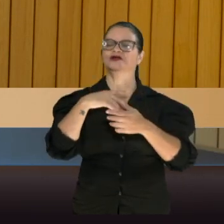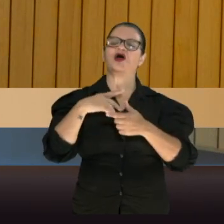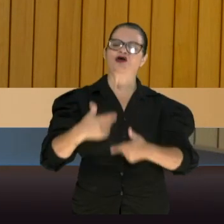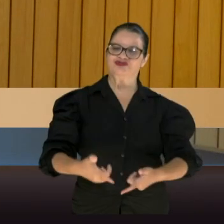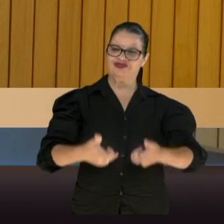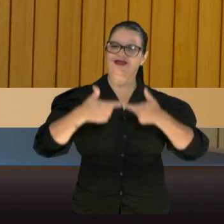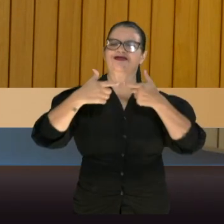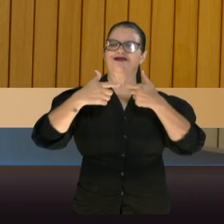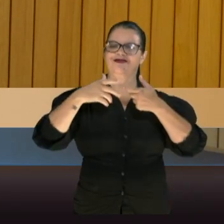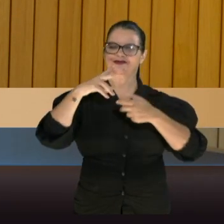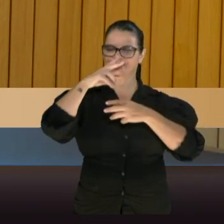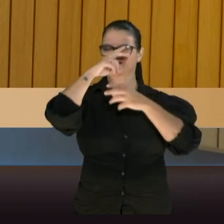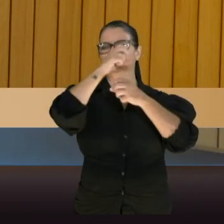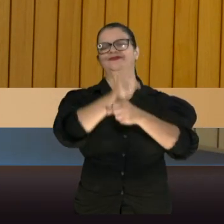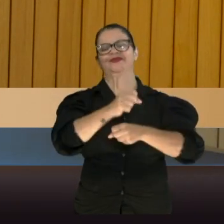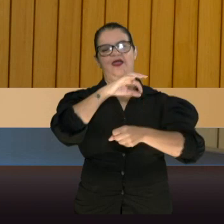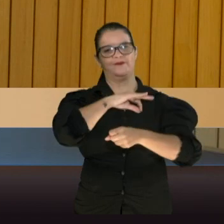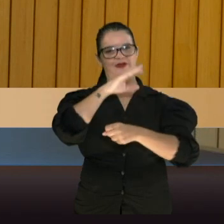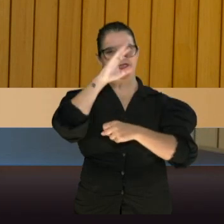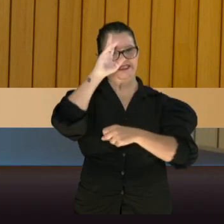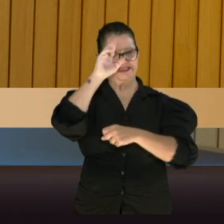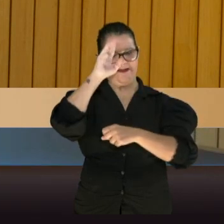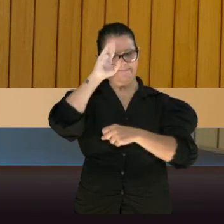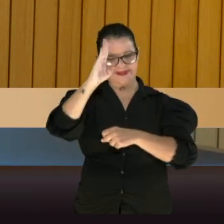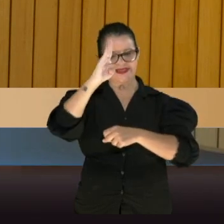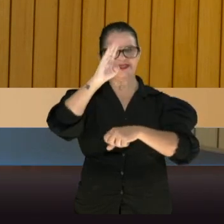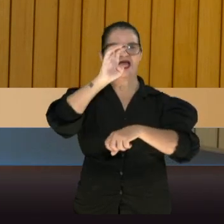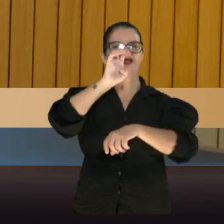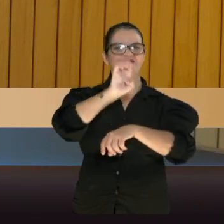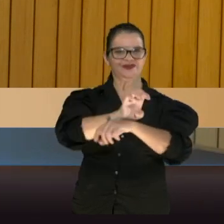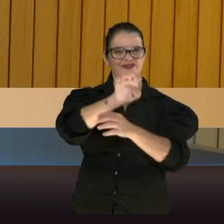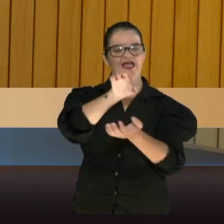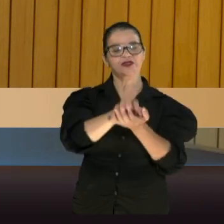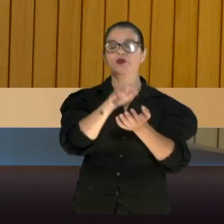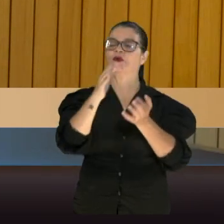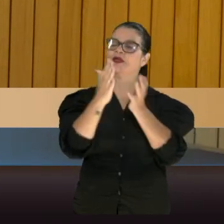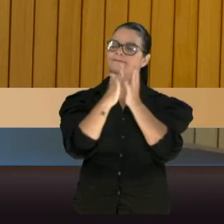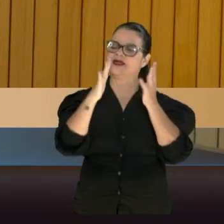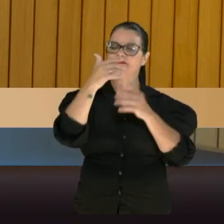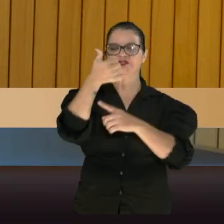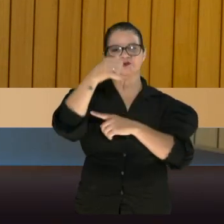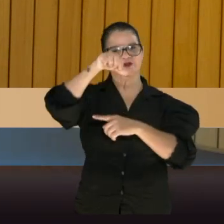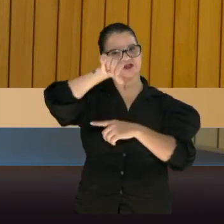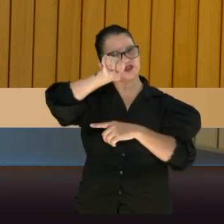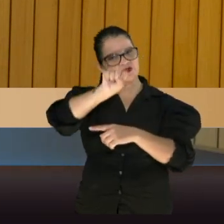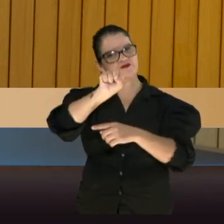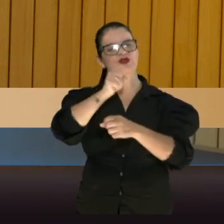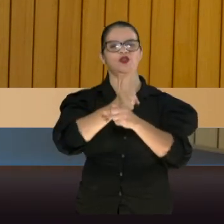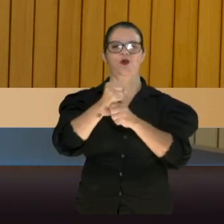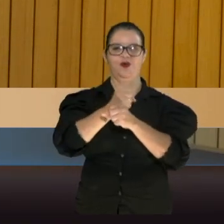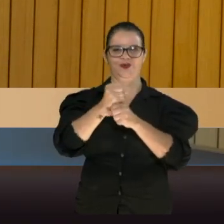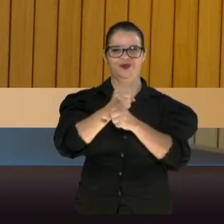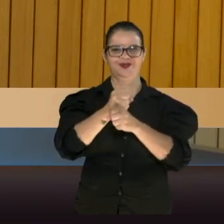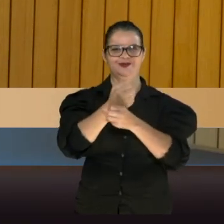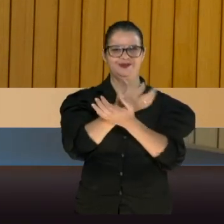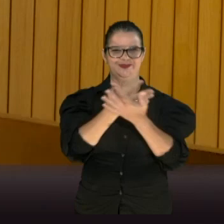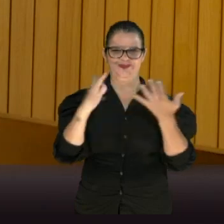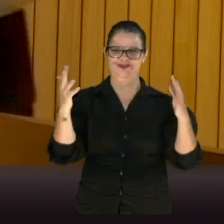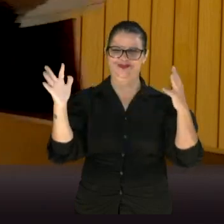guerreiros da Polícia Militar do Estado de Pernambuco e parabéns pelos 198 anos.